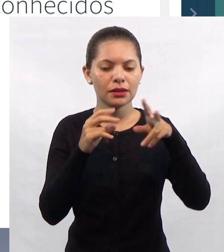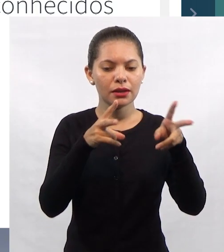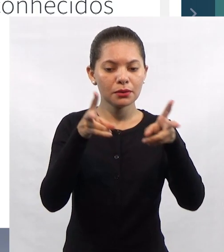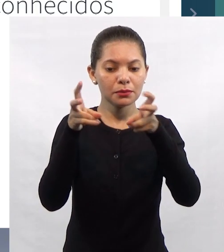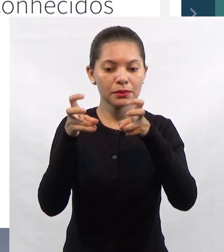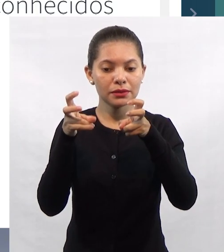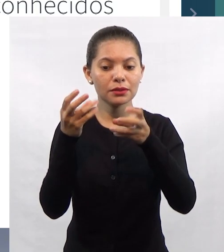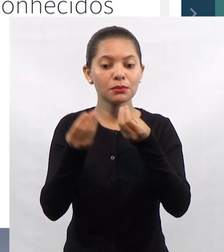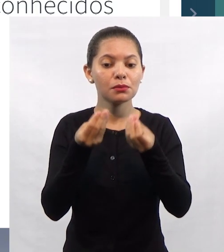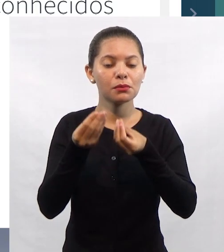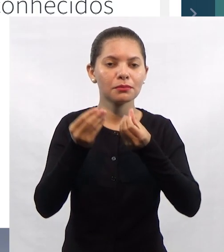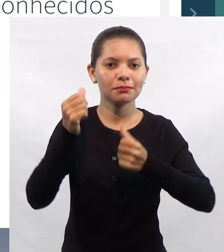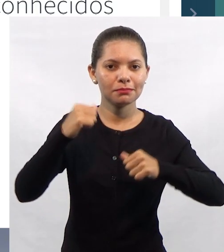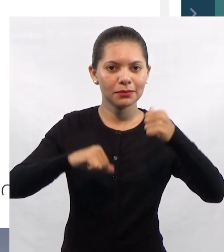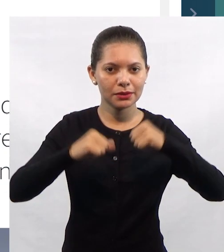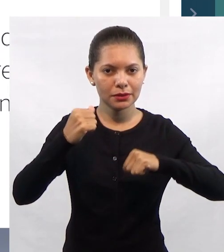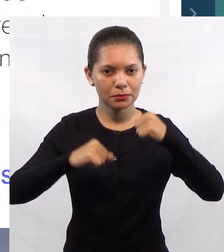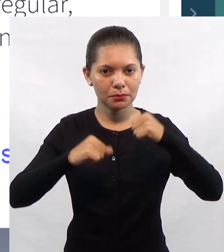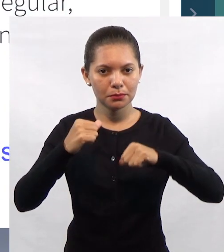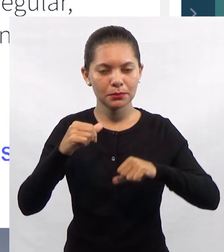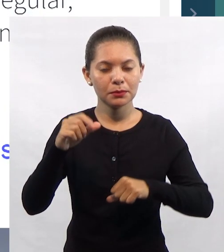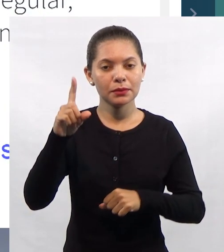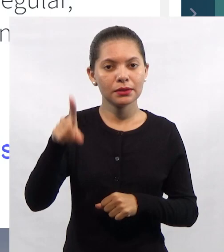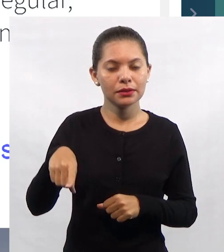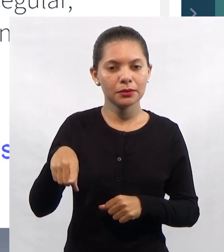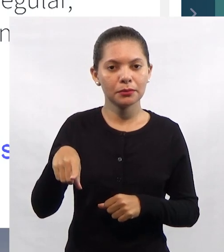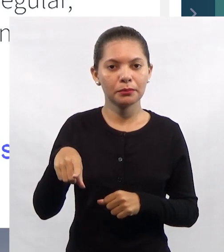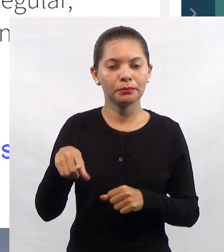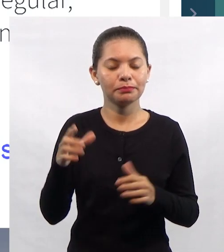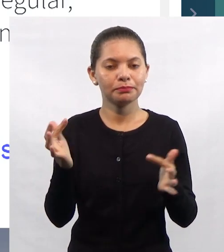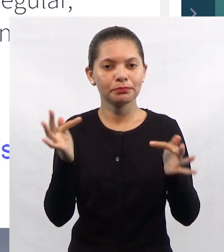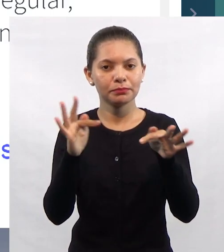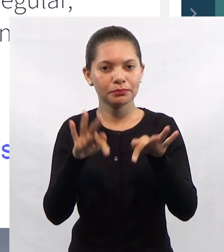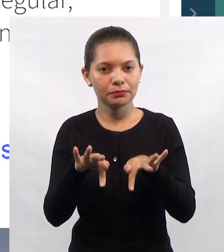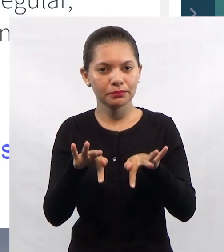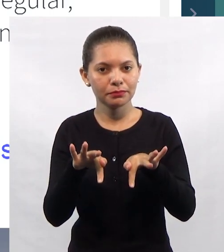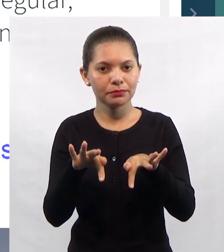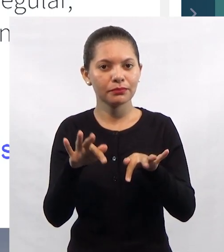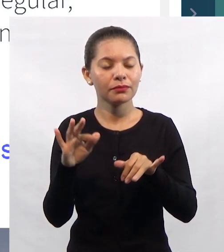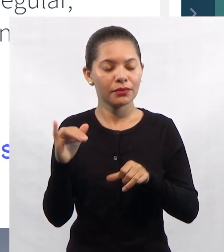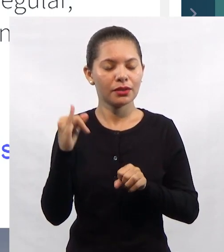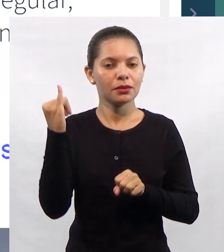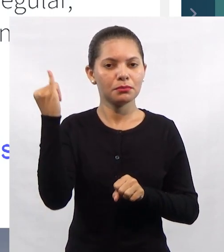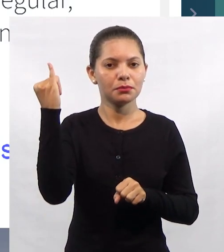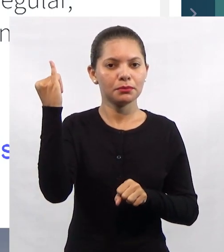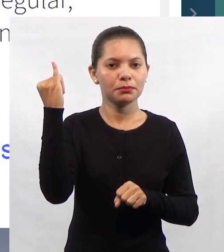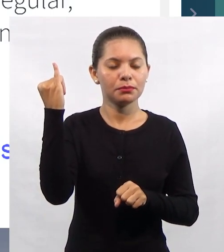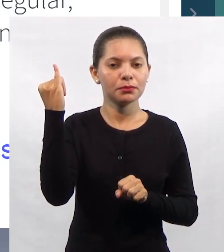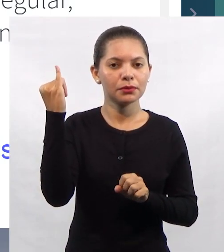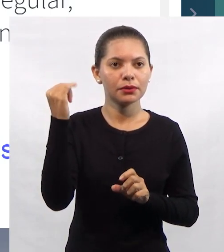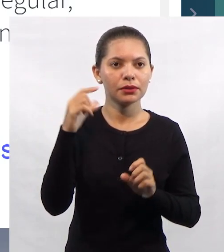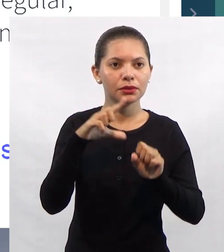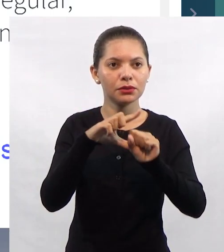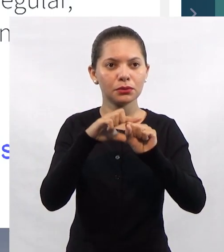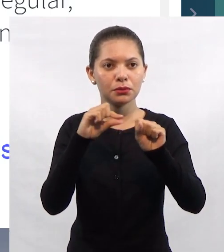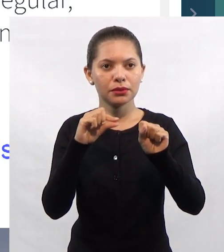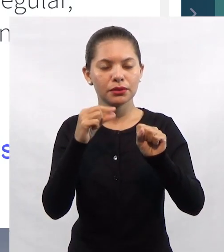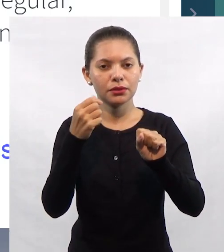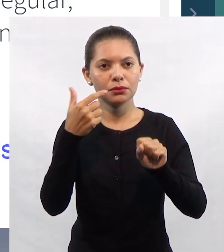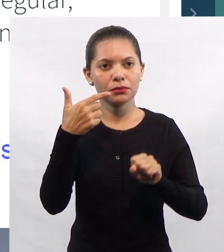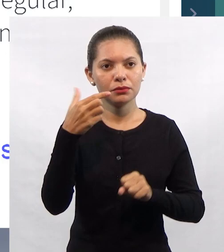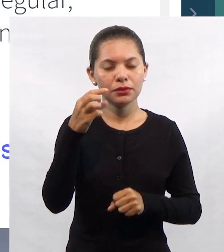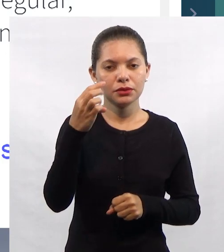mediante exames. E, para terminar, mas não menos importante, o artigo